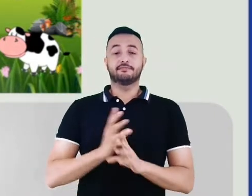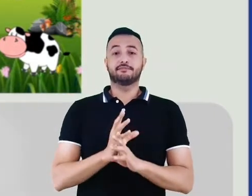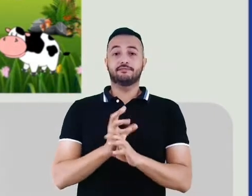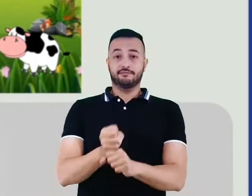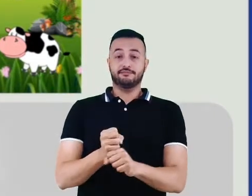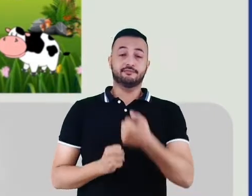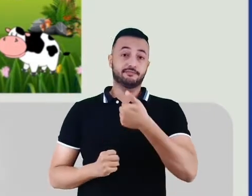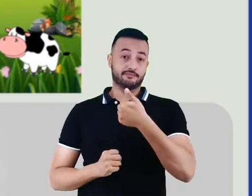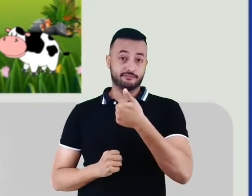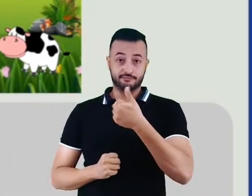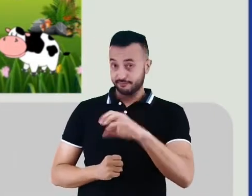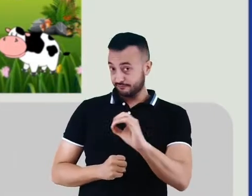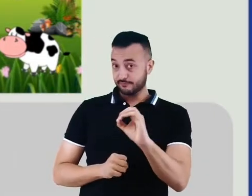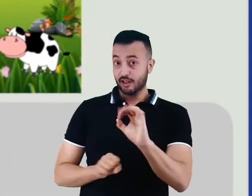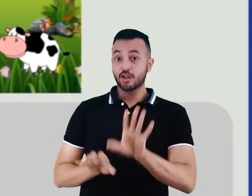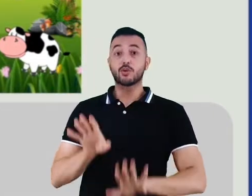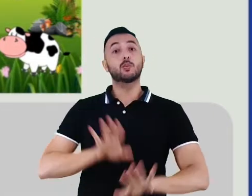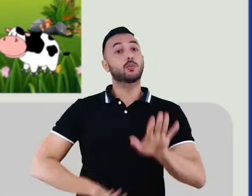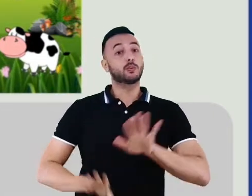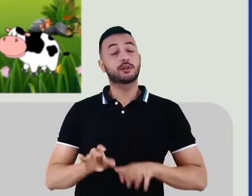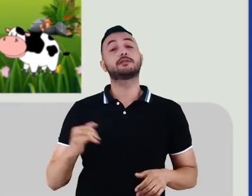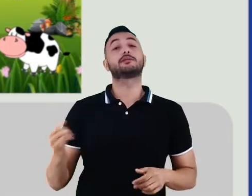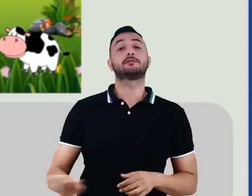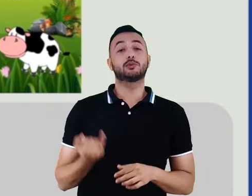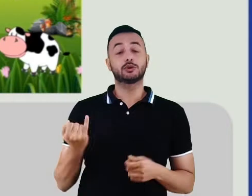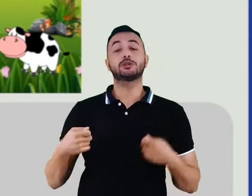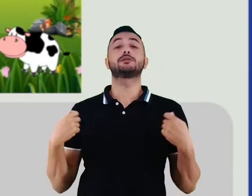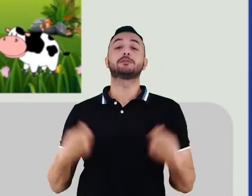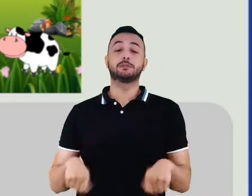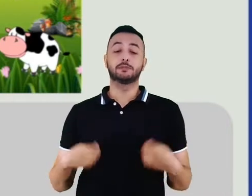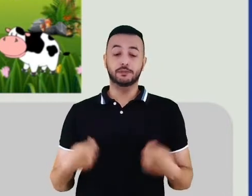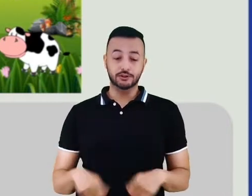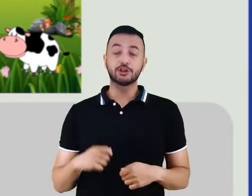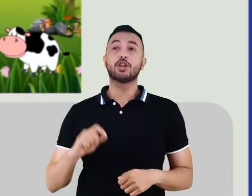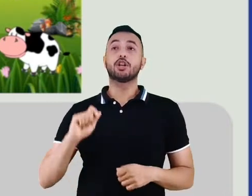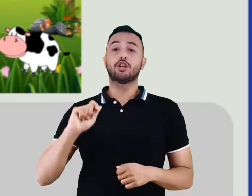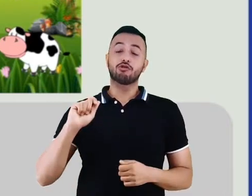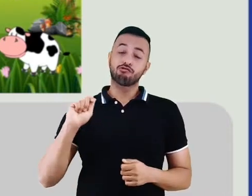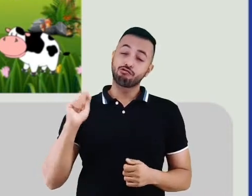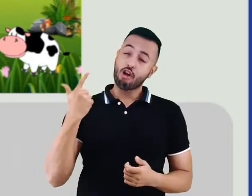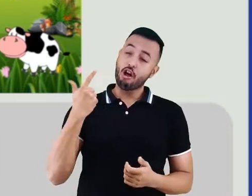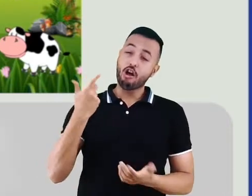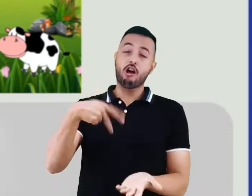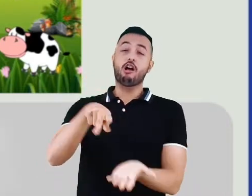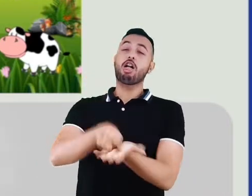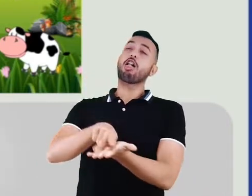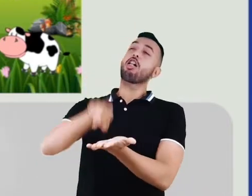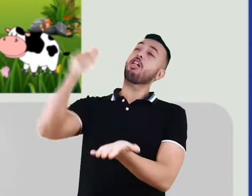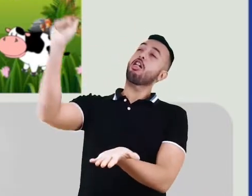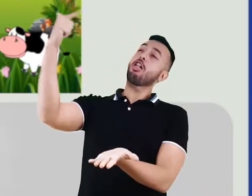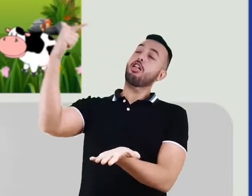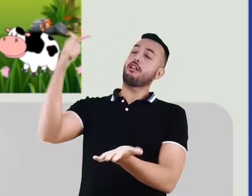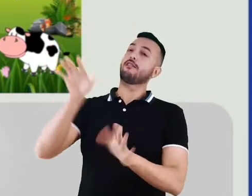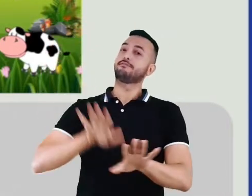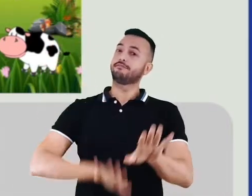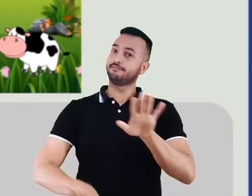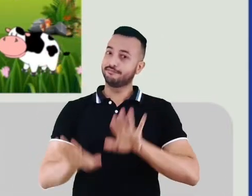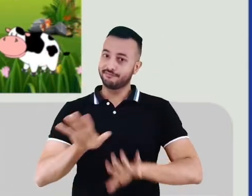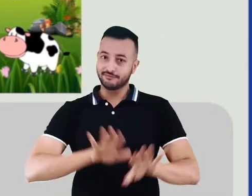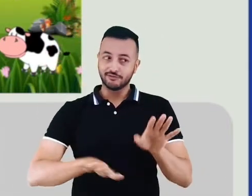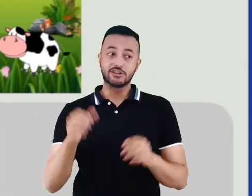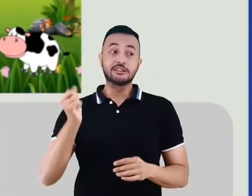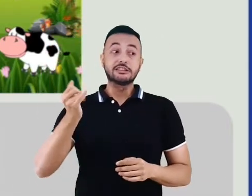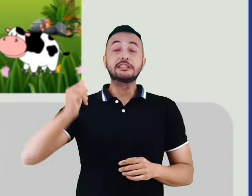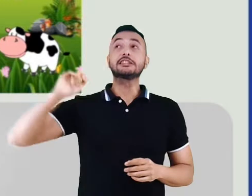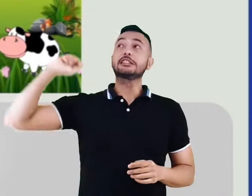cuidados importantes que devemos tomar quando estamos expostos ao sol. Isso mesmo, quando a gente se expõe